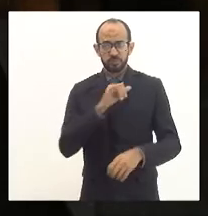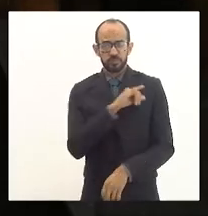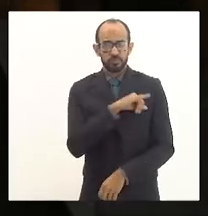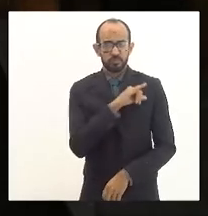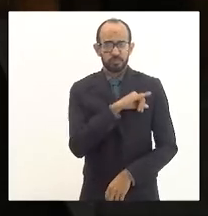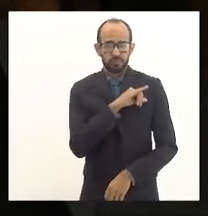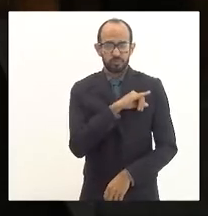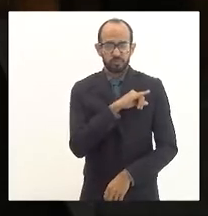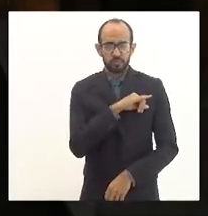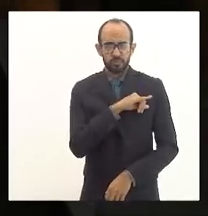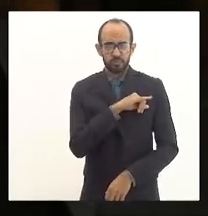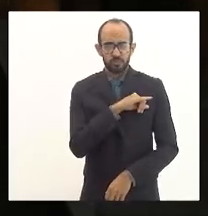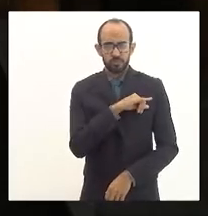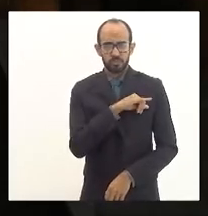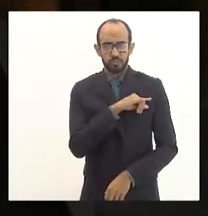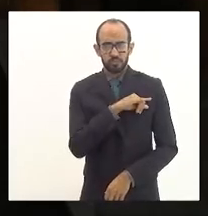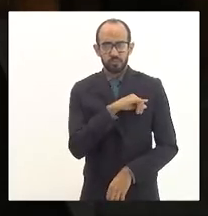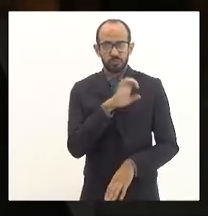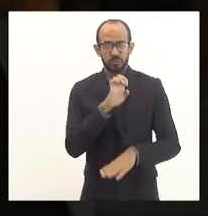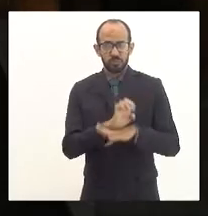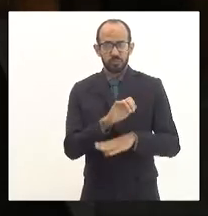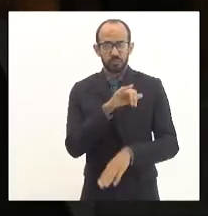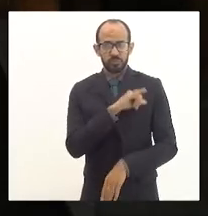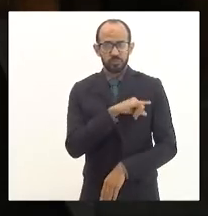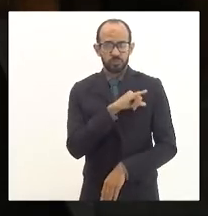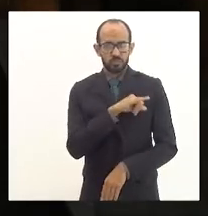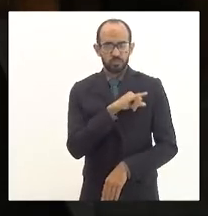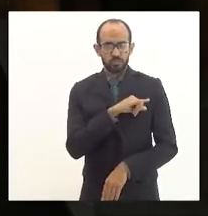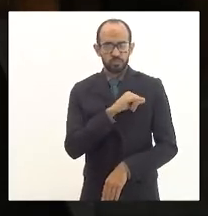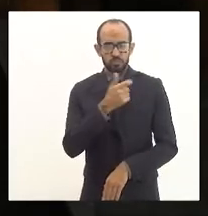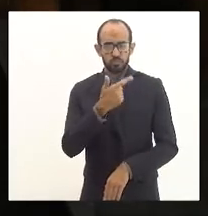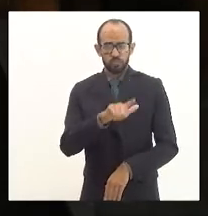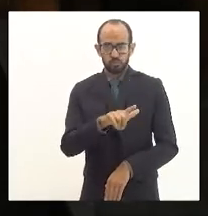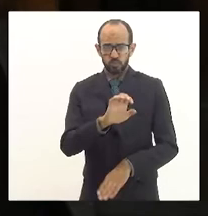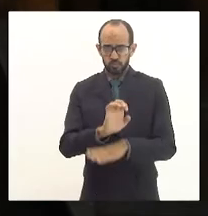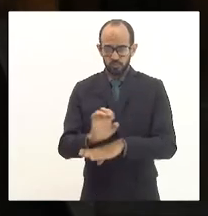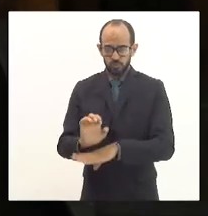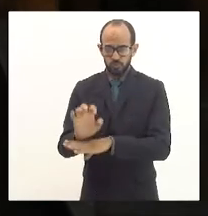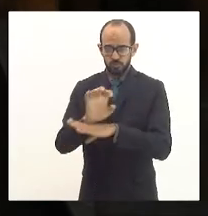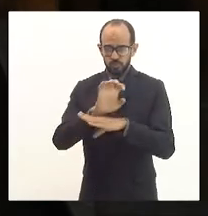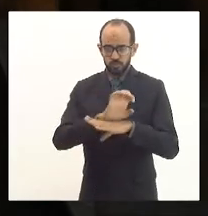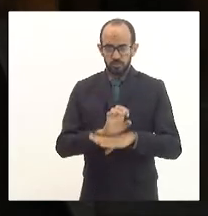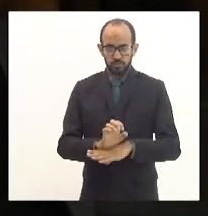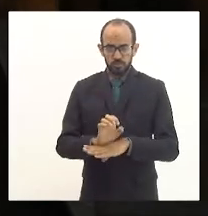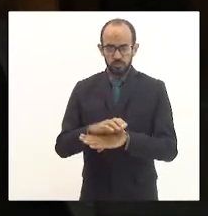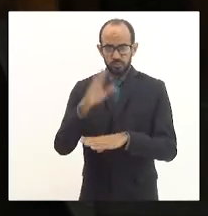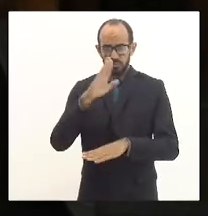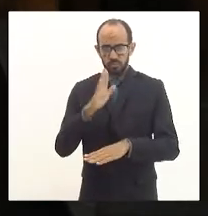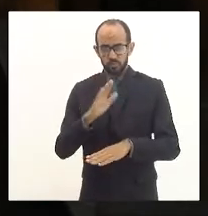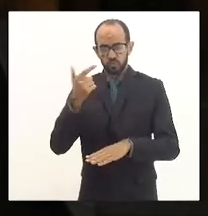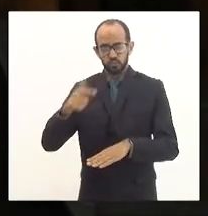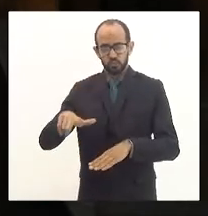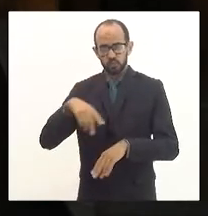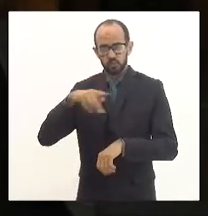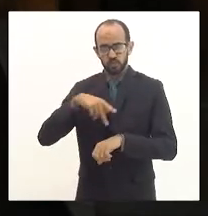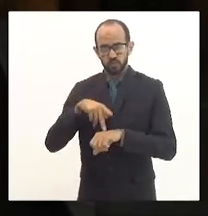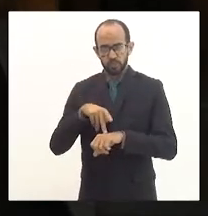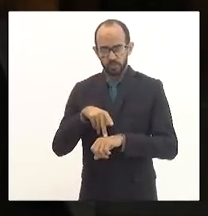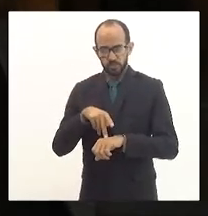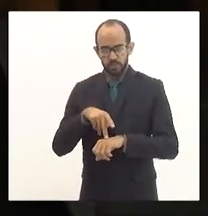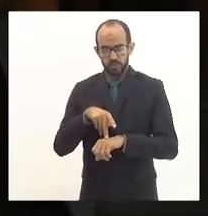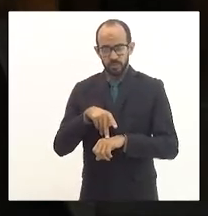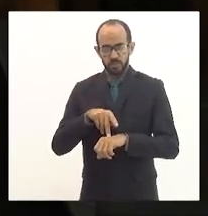Janeiro no estado do Rio em outras unidades federativas em outros países